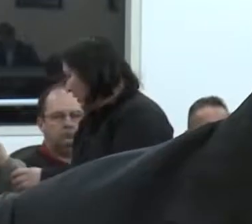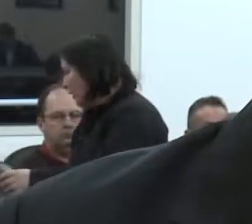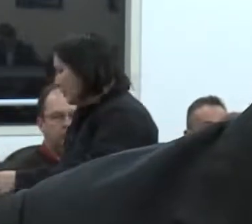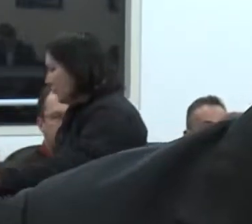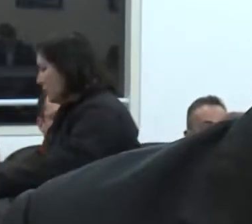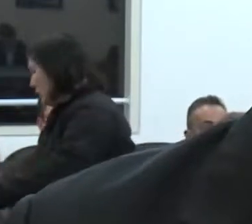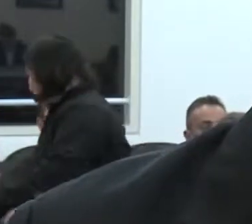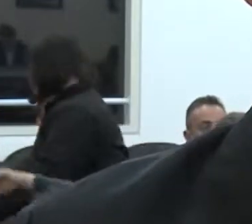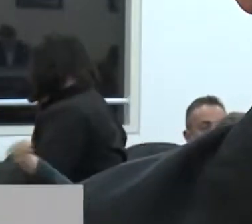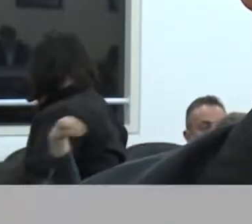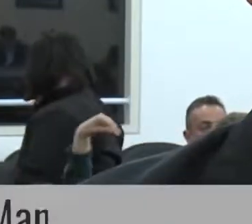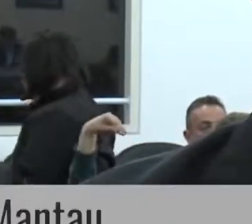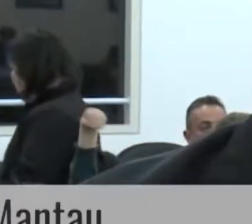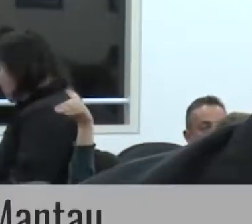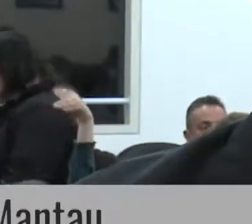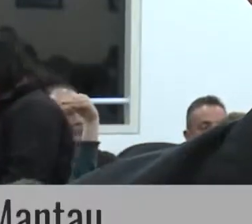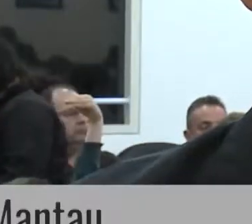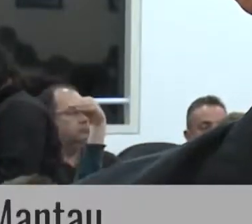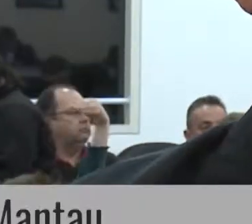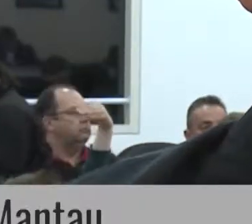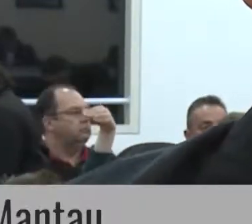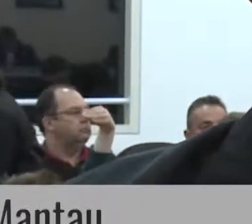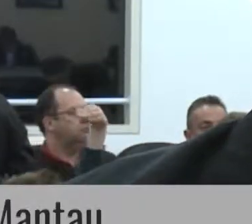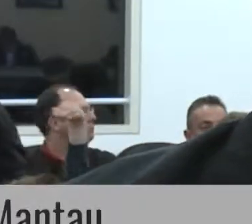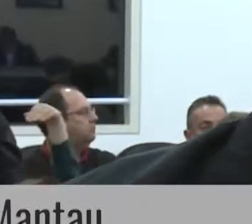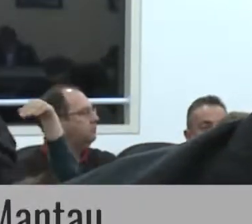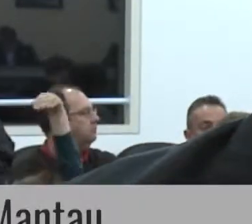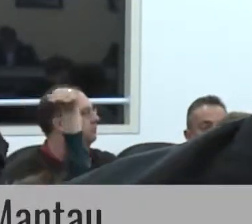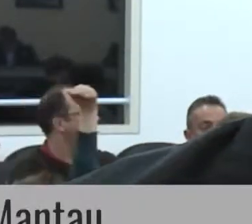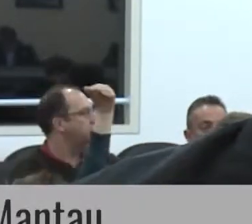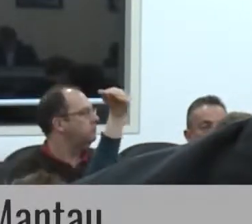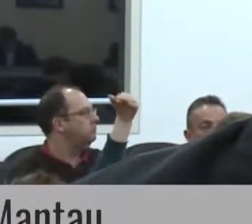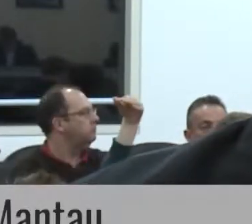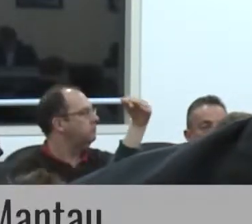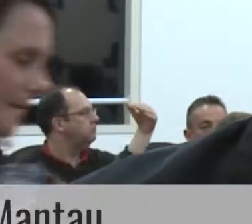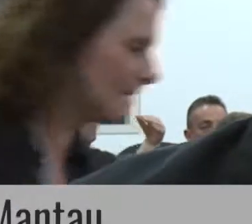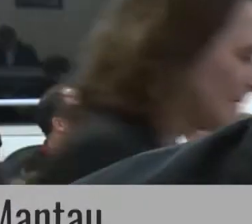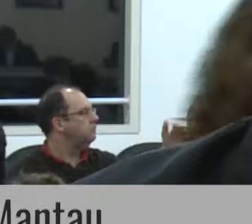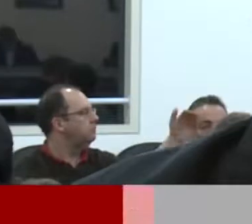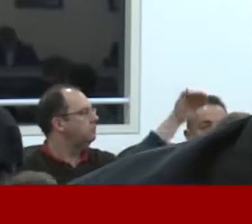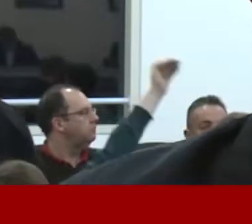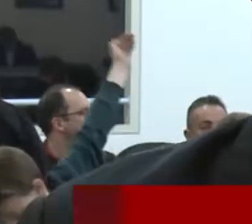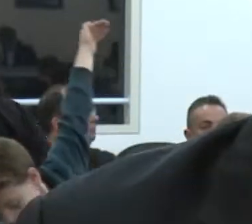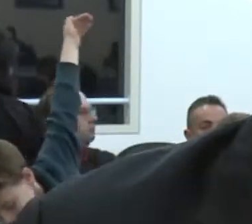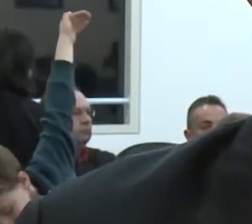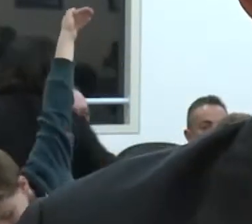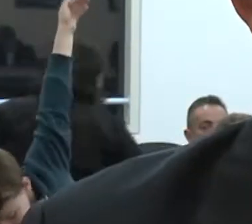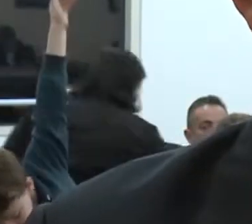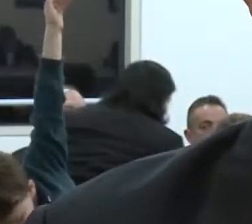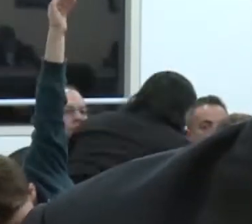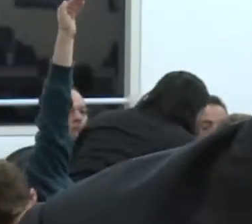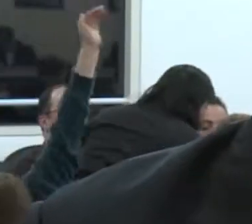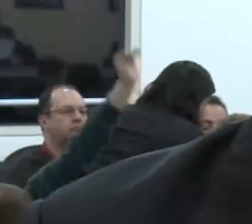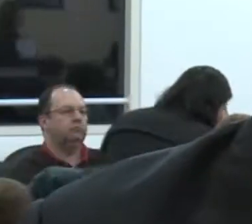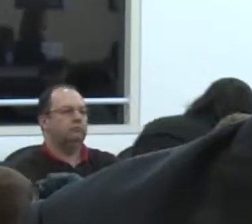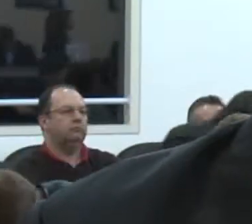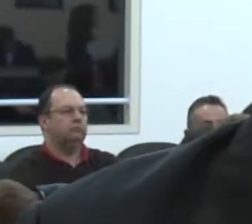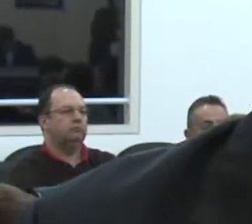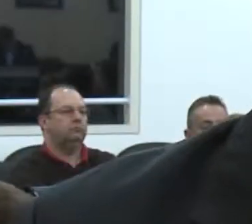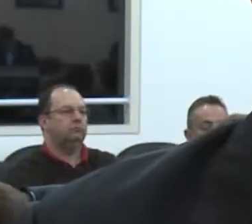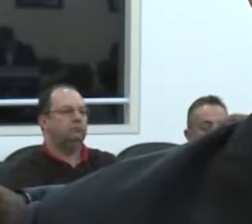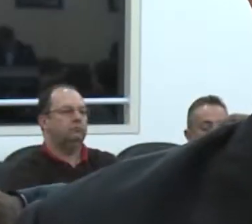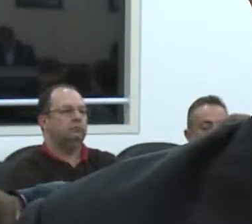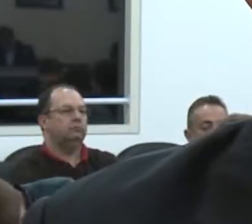estão ali à frente, doutor Humberto, também o doutor Roberto Benvenuti, bem como também a sua